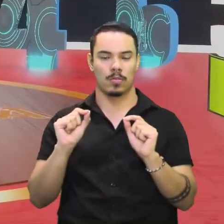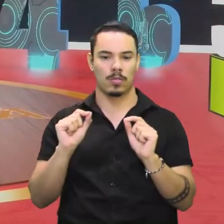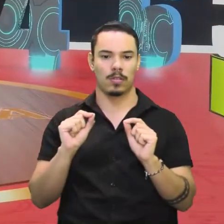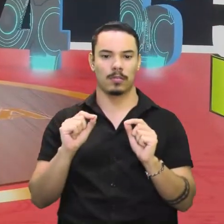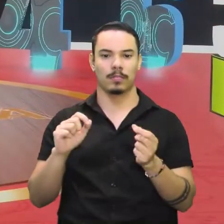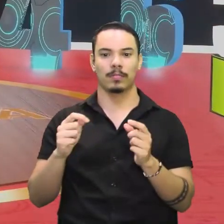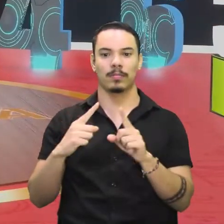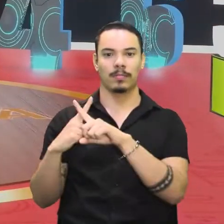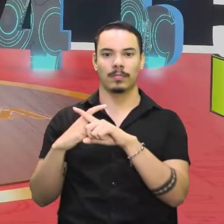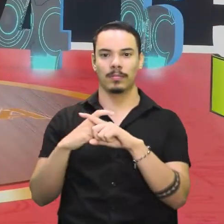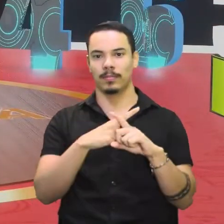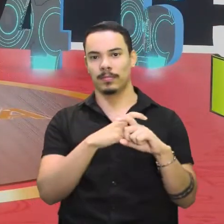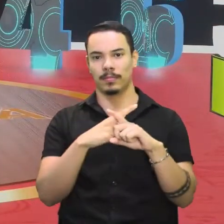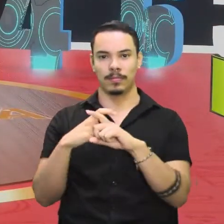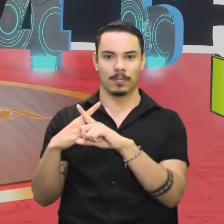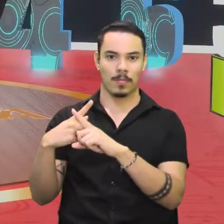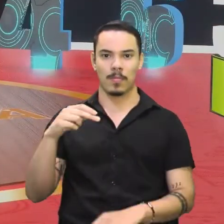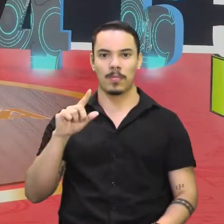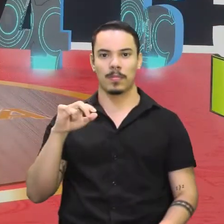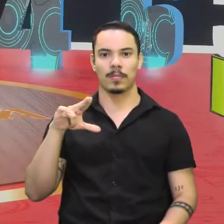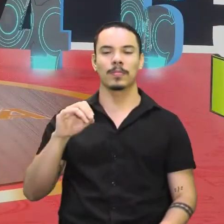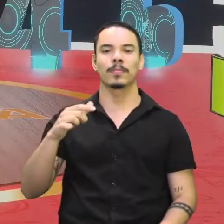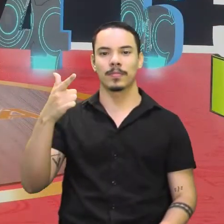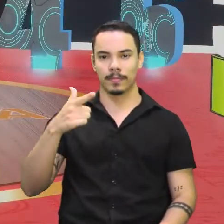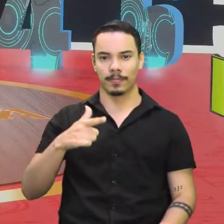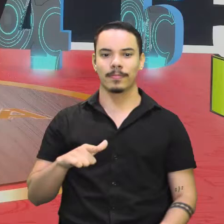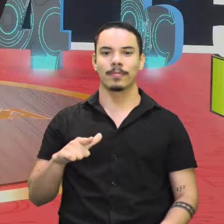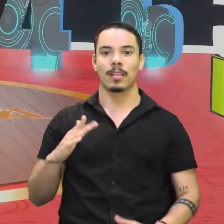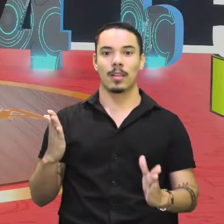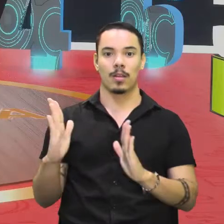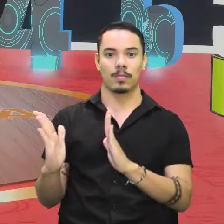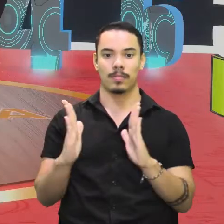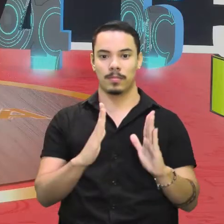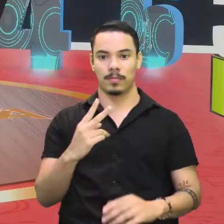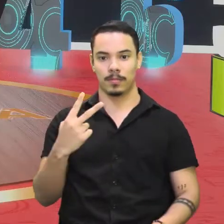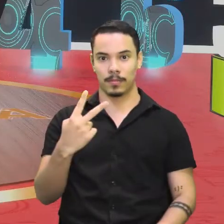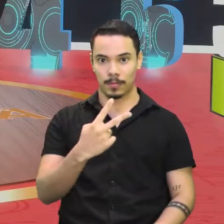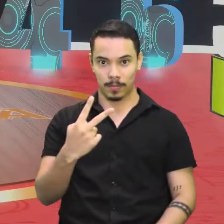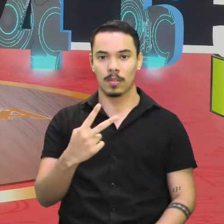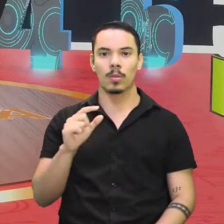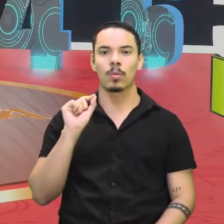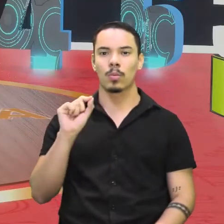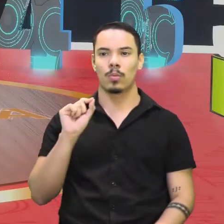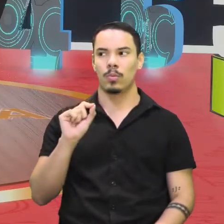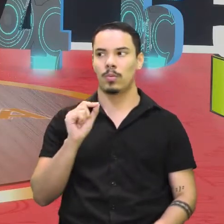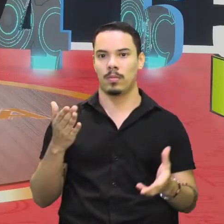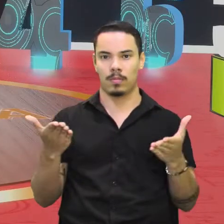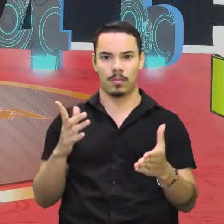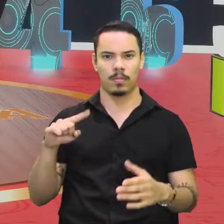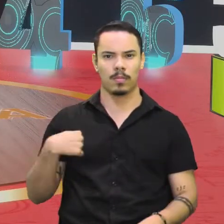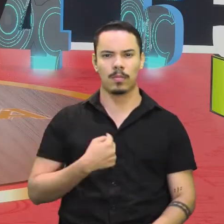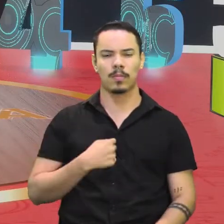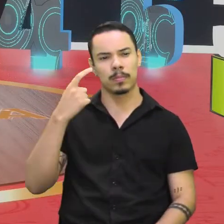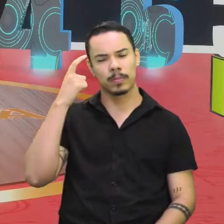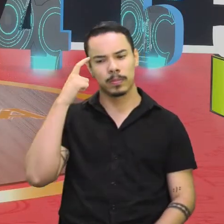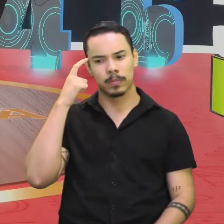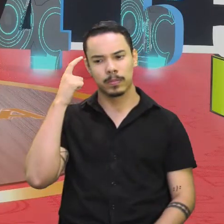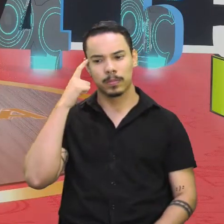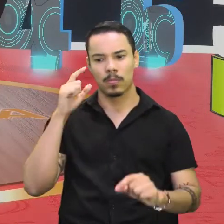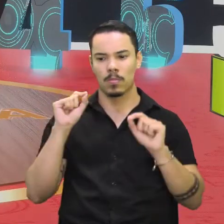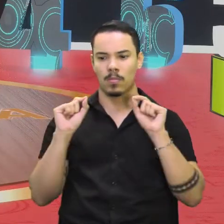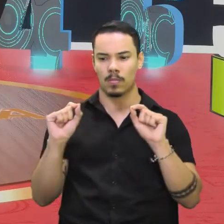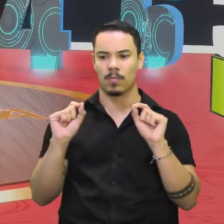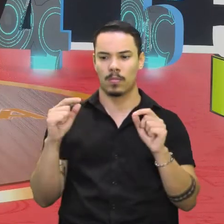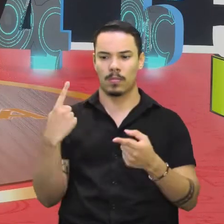Polinômios, mais um episódio, a parte 2. E agora? E agora é assim, né? Vocês devem estar meio assim porque na